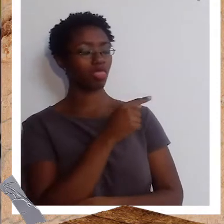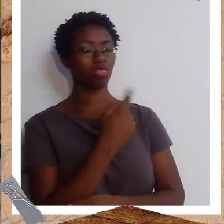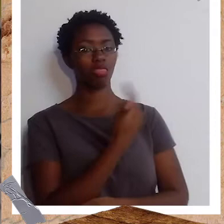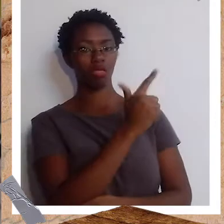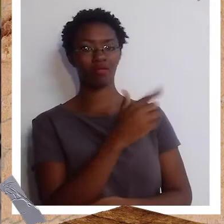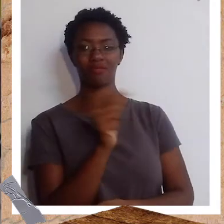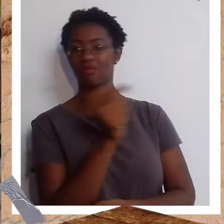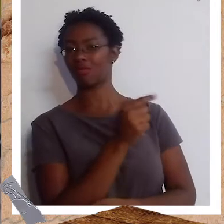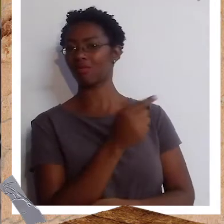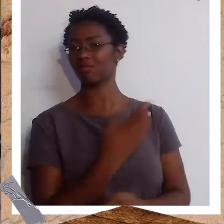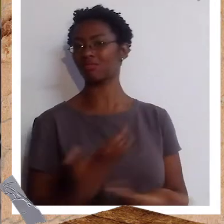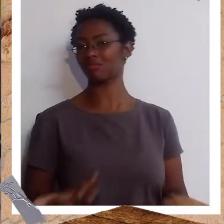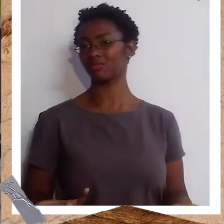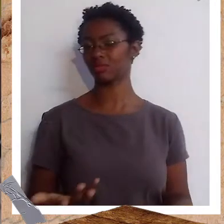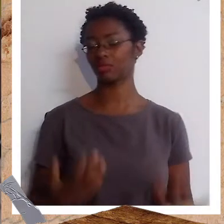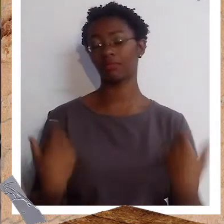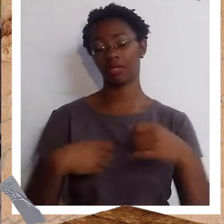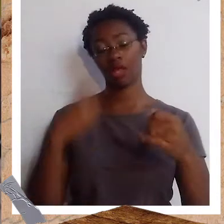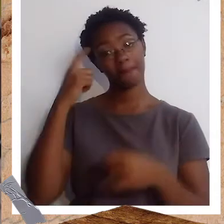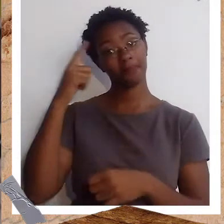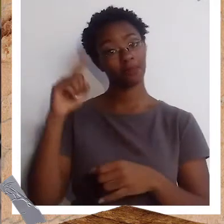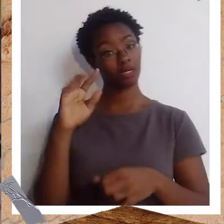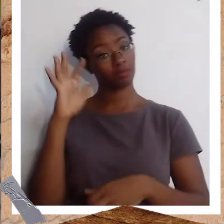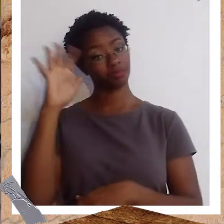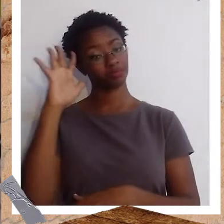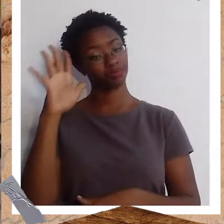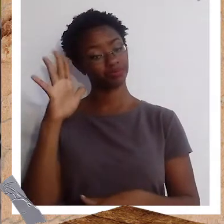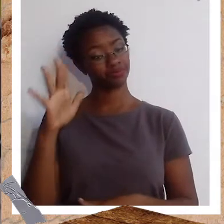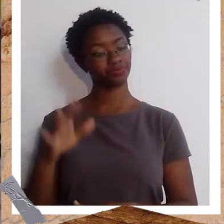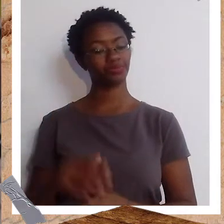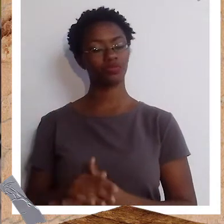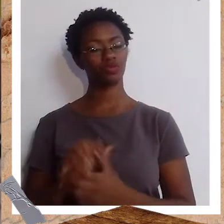gente pensasse um pouco juntos, né, aqui,